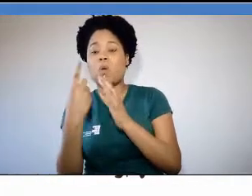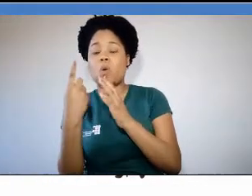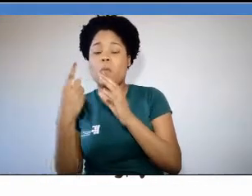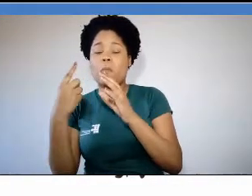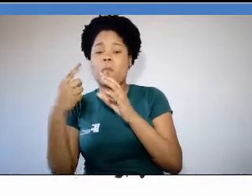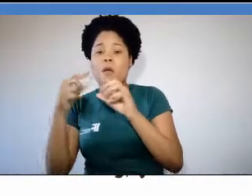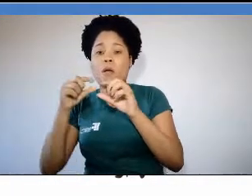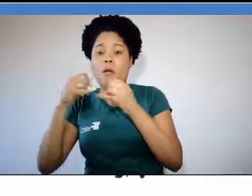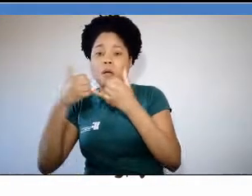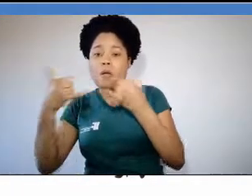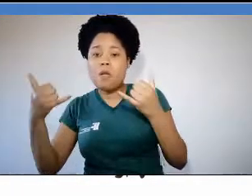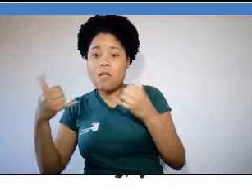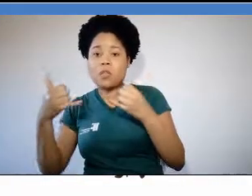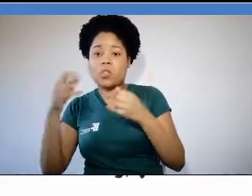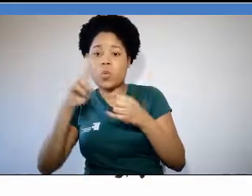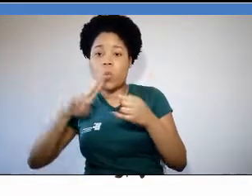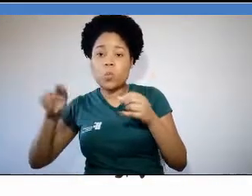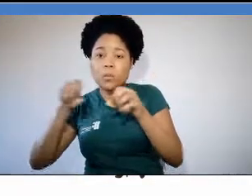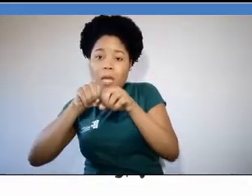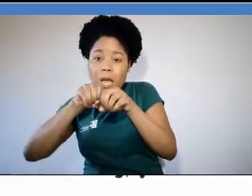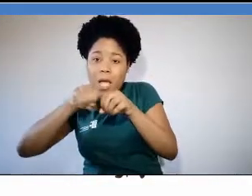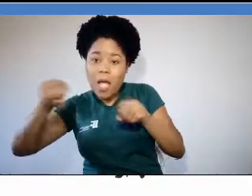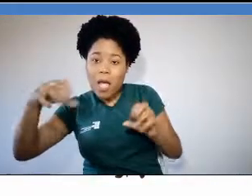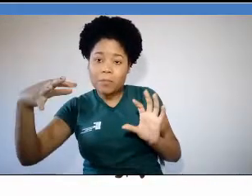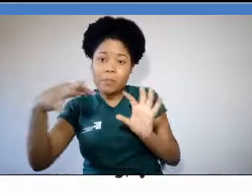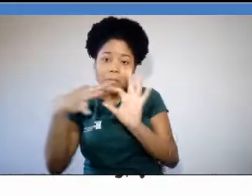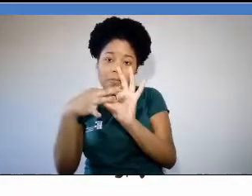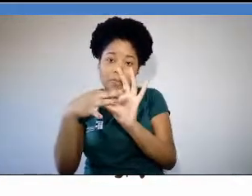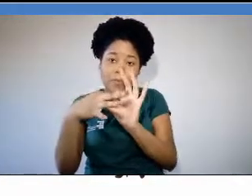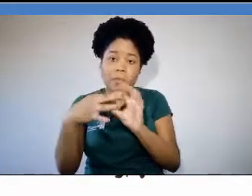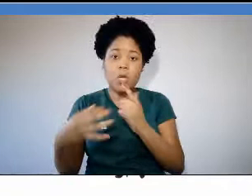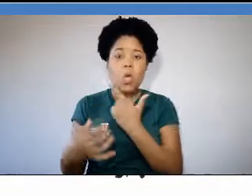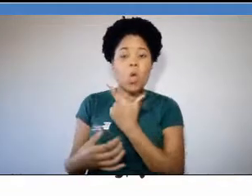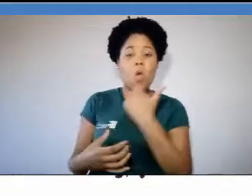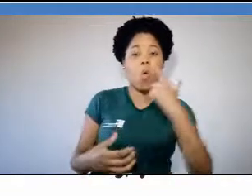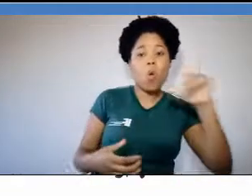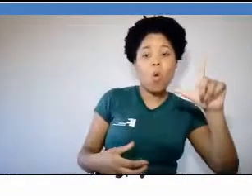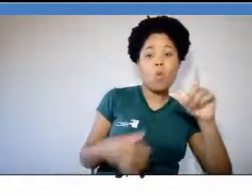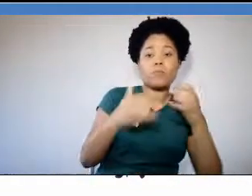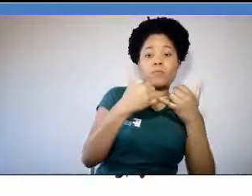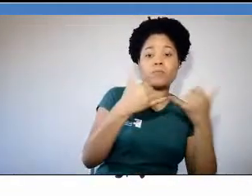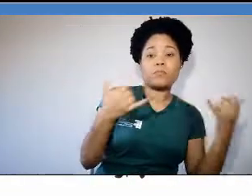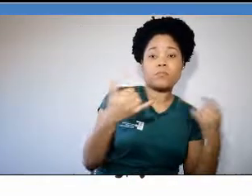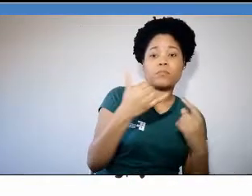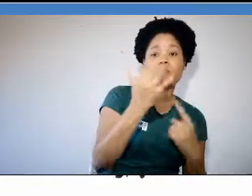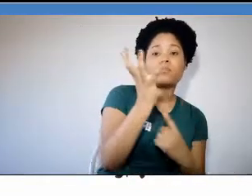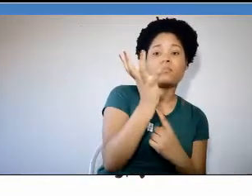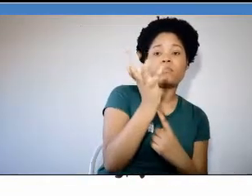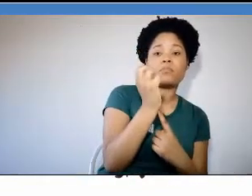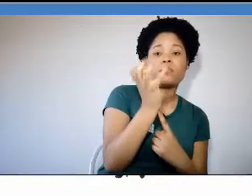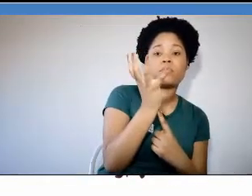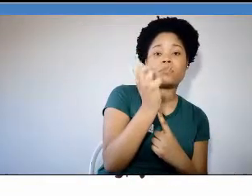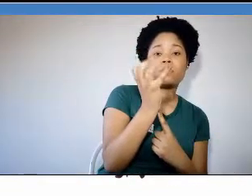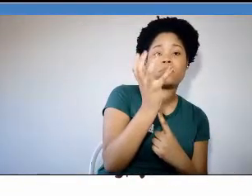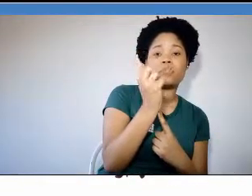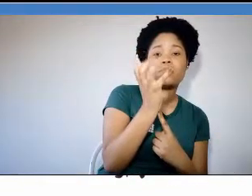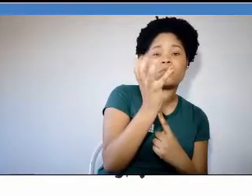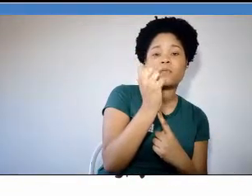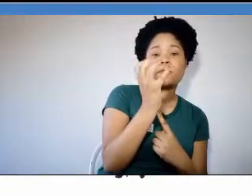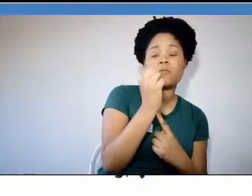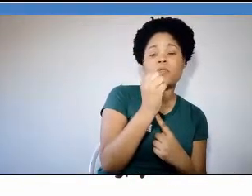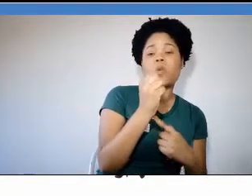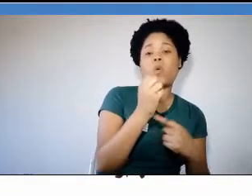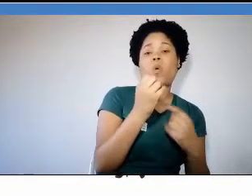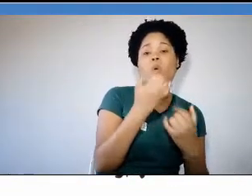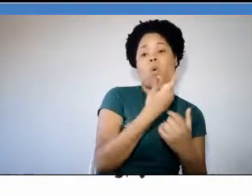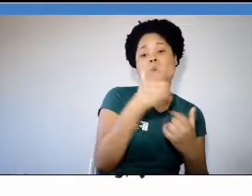entre os computadores é utilizado cabo para interligação entre eles, e outra rede sem fio, outra